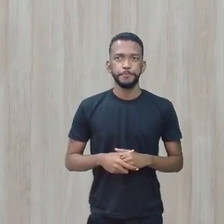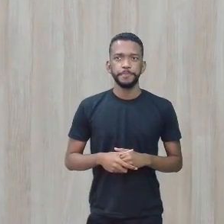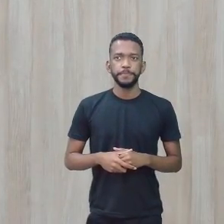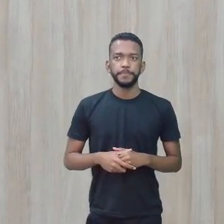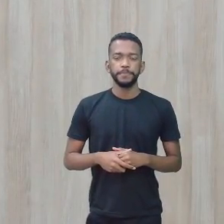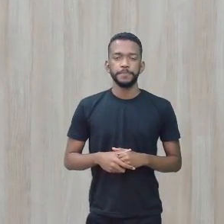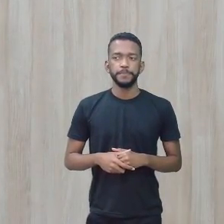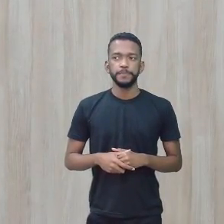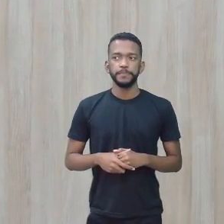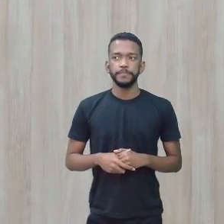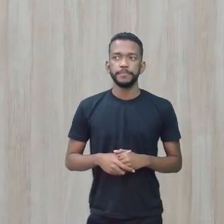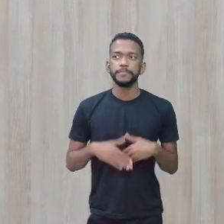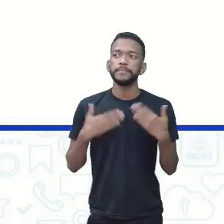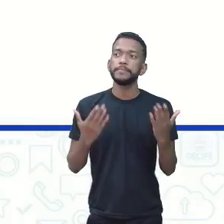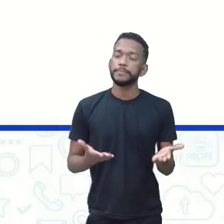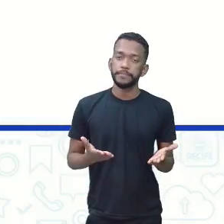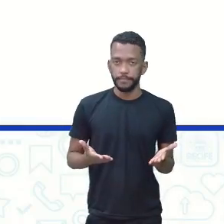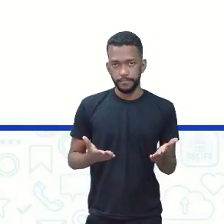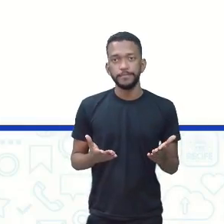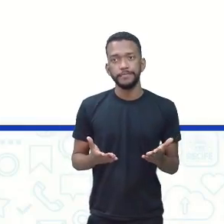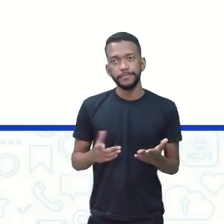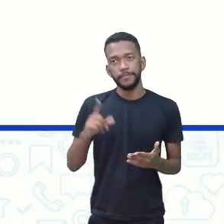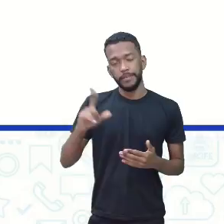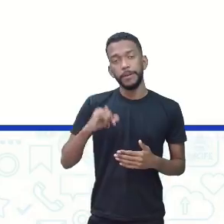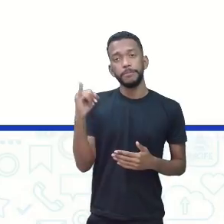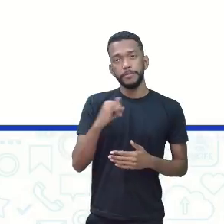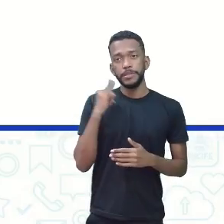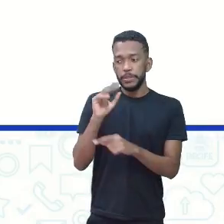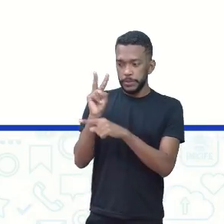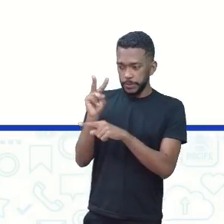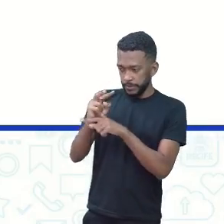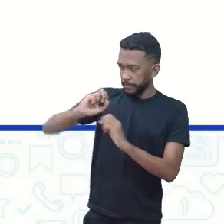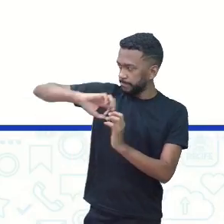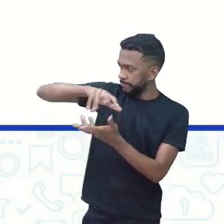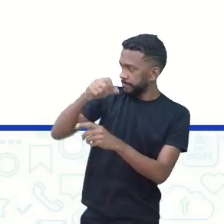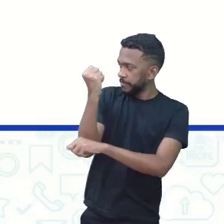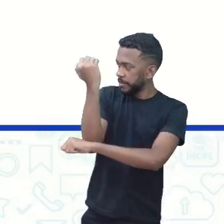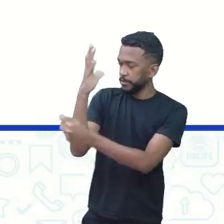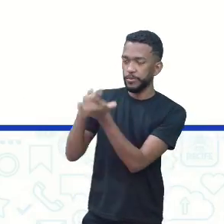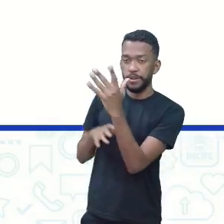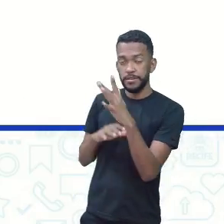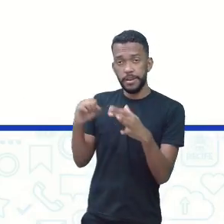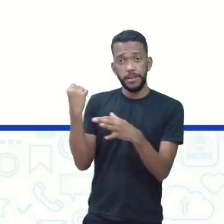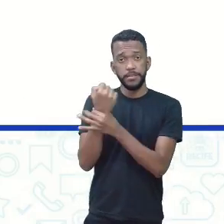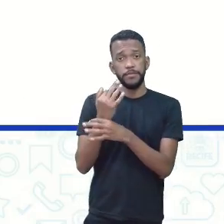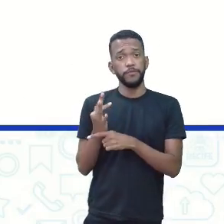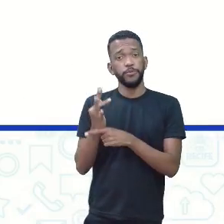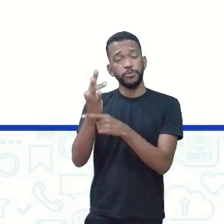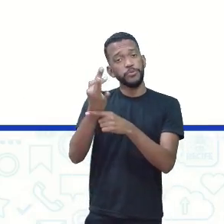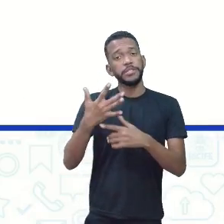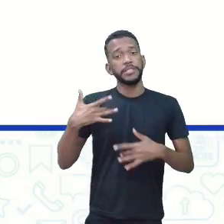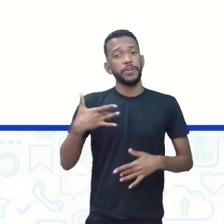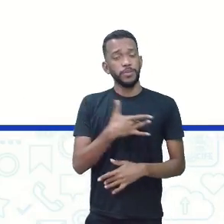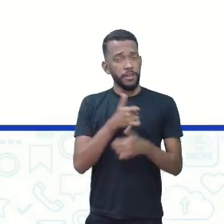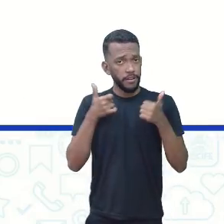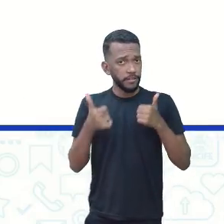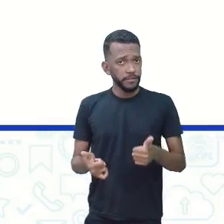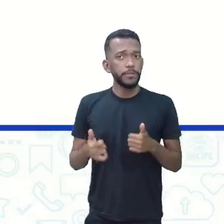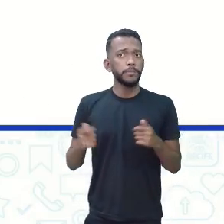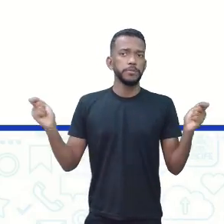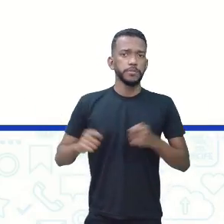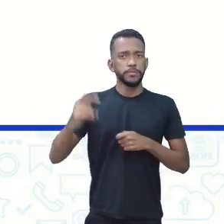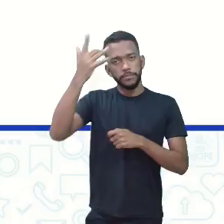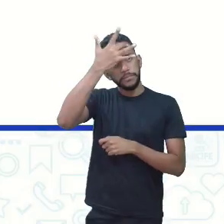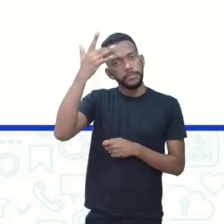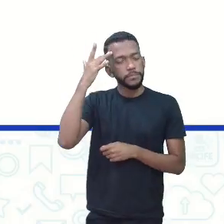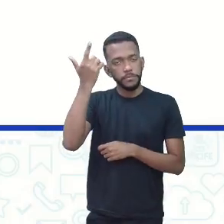Okay? Então, cuidar da nossa natureza é garantir um futuro mais saudável, é possível para as pessoas e